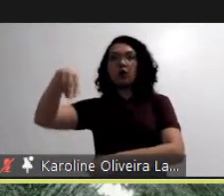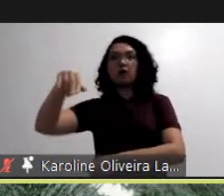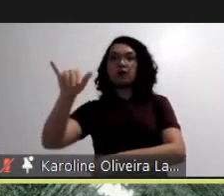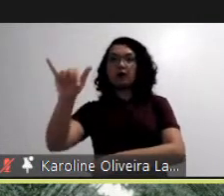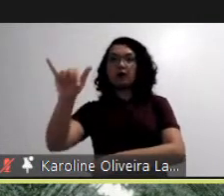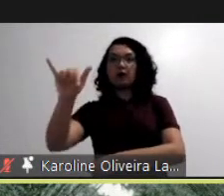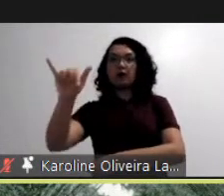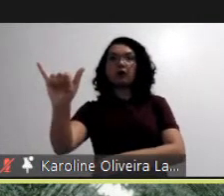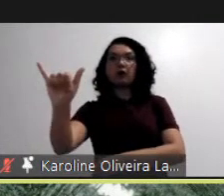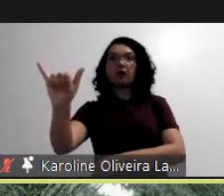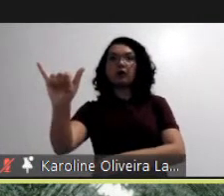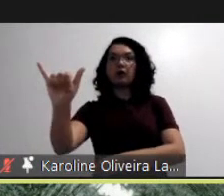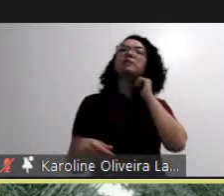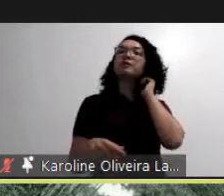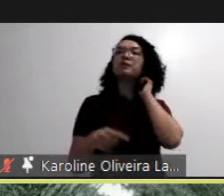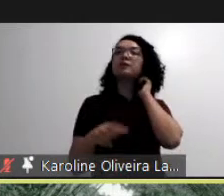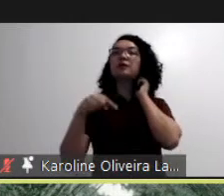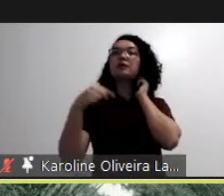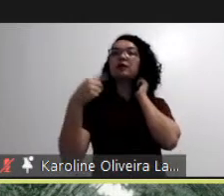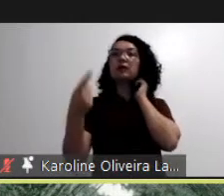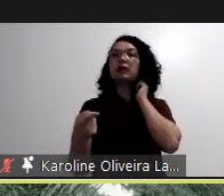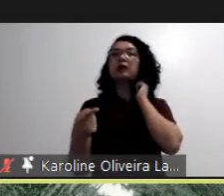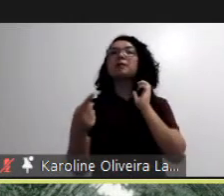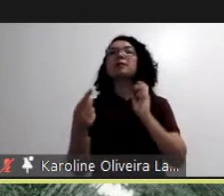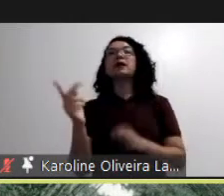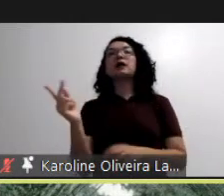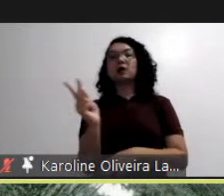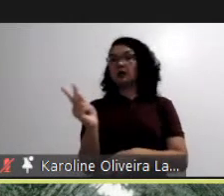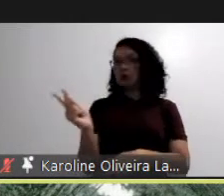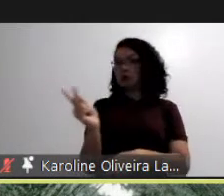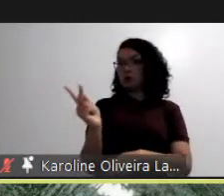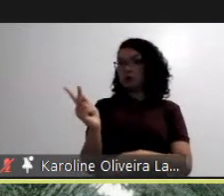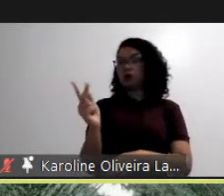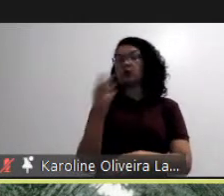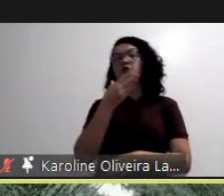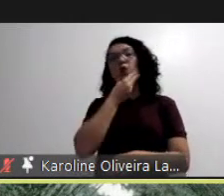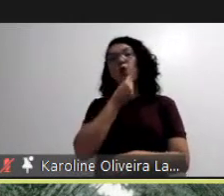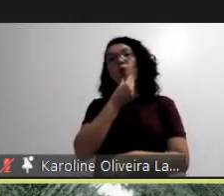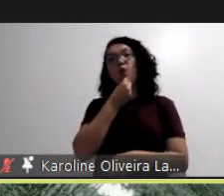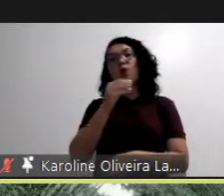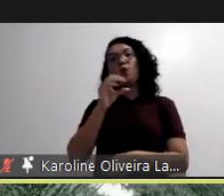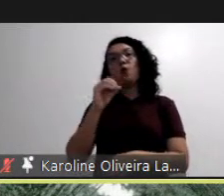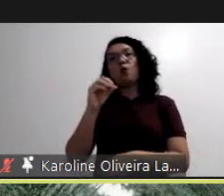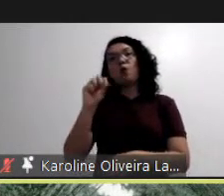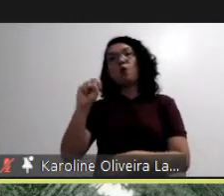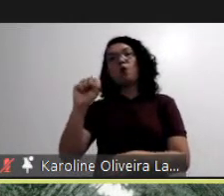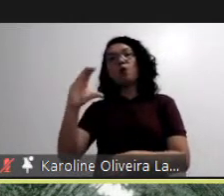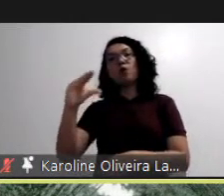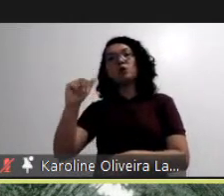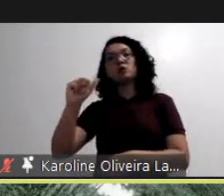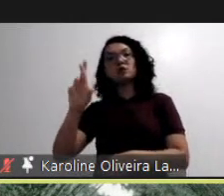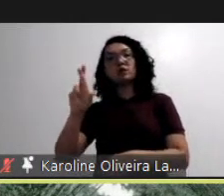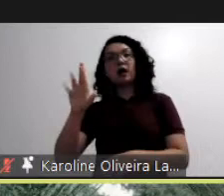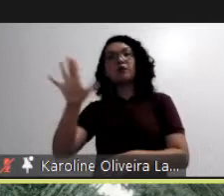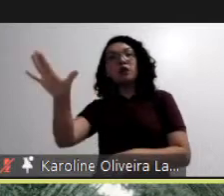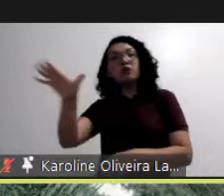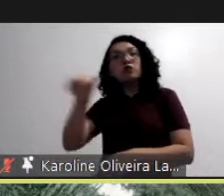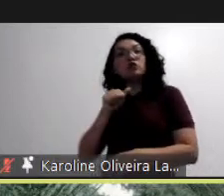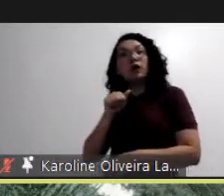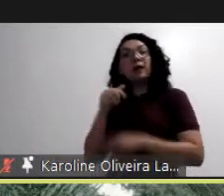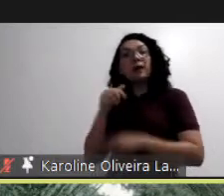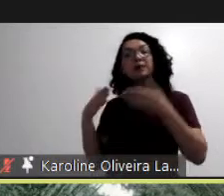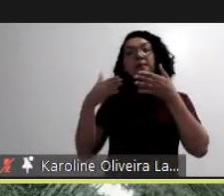ou que o Niemeyer fosse convidado para fazer parte da equipe do projeto da sede das Nações Unidas nesse imediato